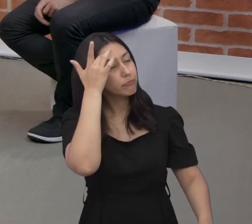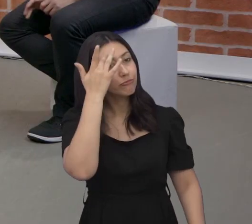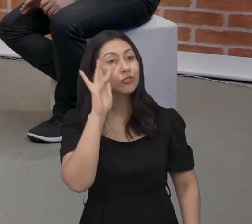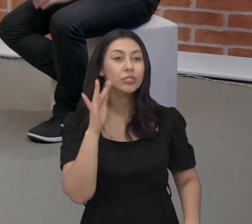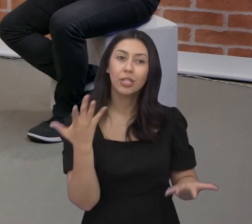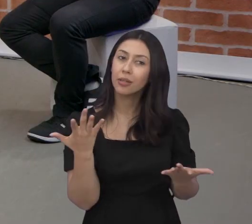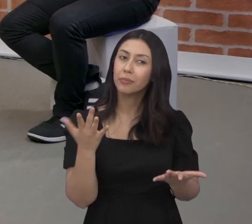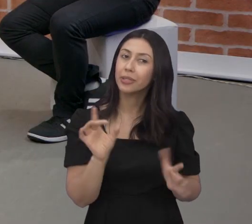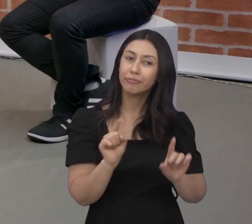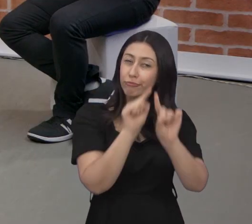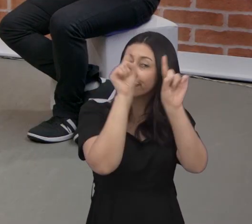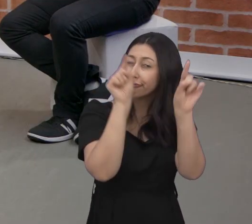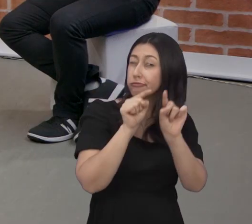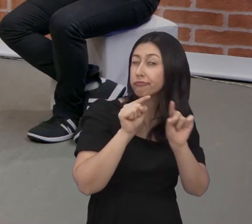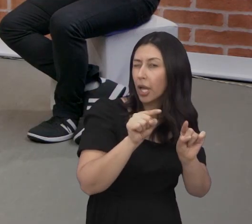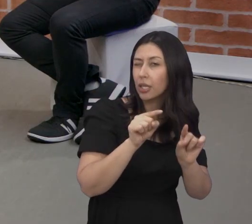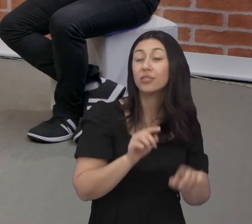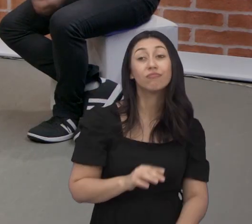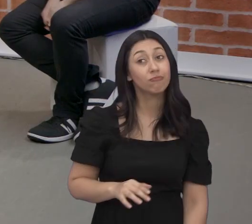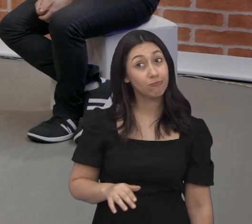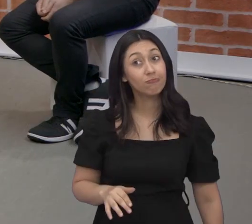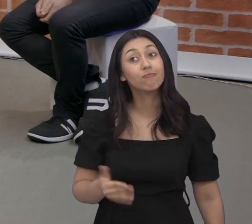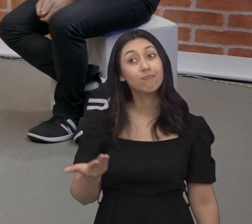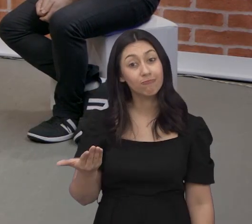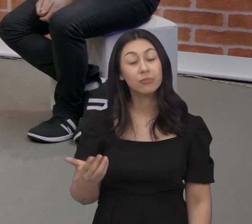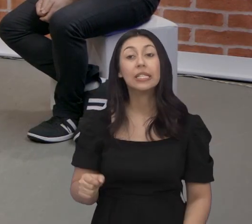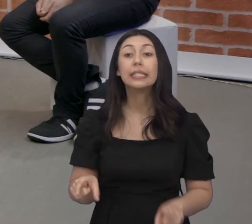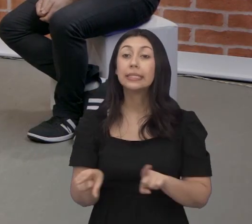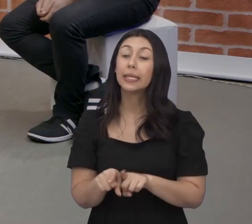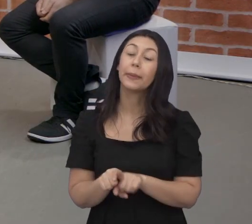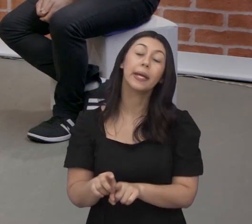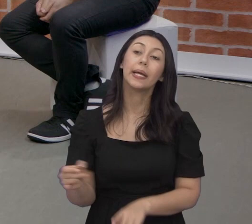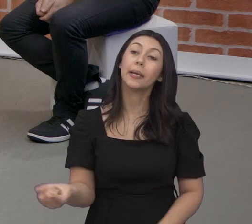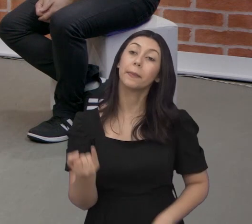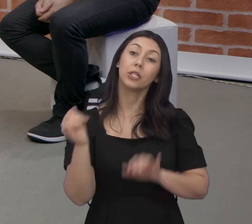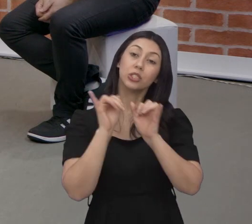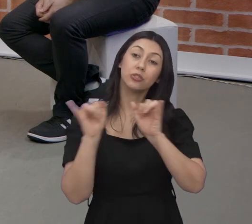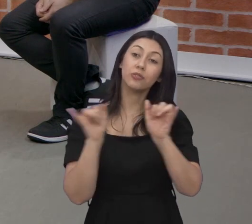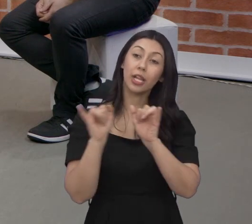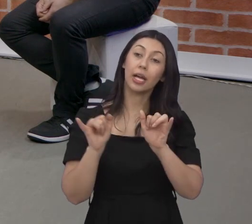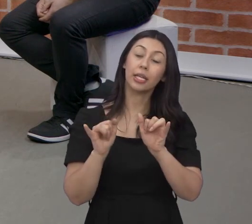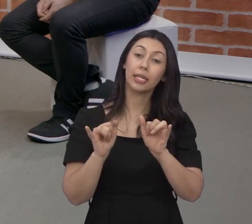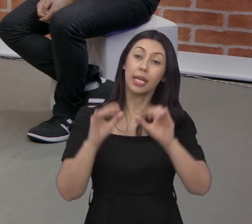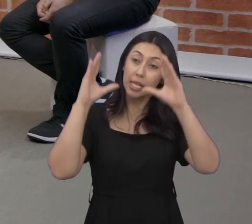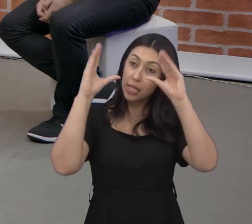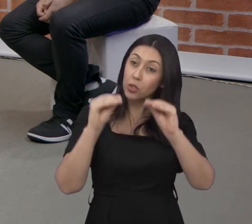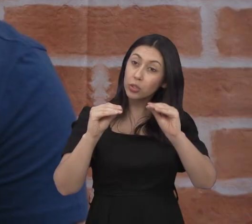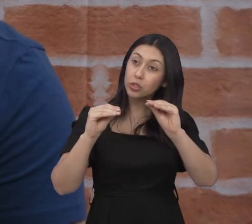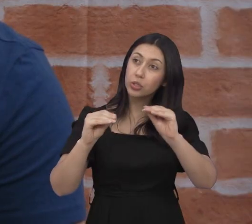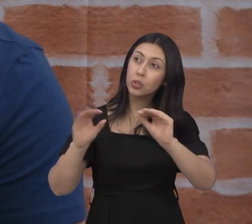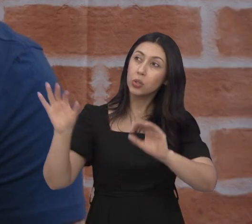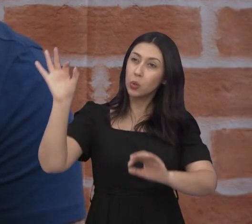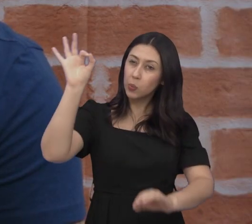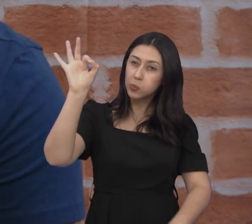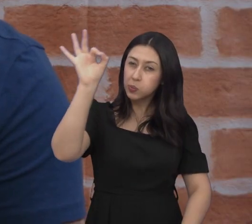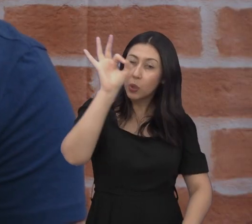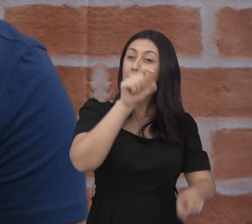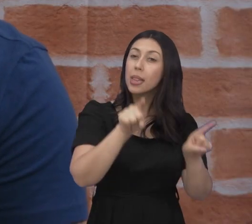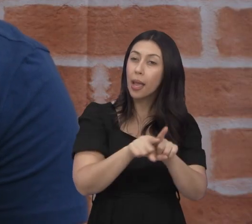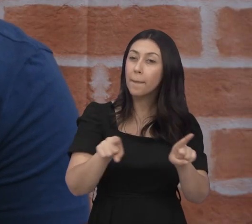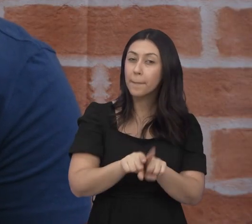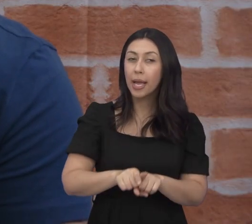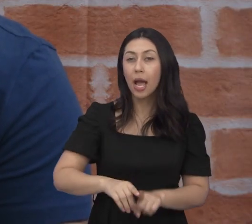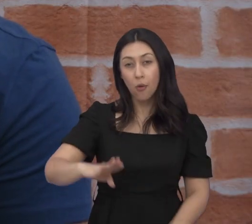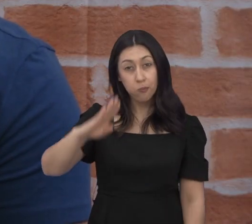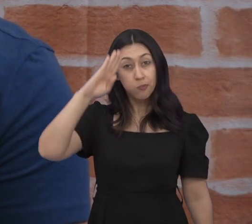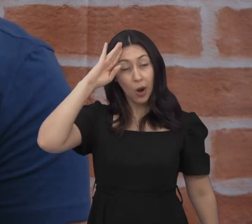bom entendedor, meia Deixa palavra no ar, básica. literalmente. Vale mesmo. lembrar que desse caso da Noite dos OVNIs, teve envolvimento da FAB, né, a Força Aérea Teve.